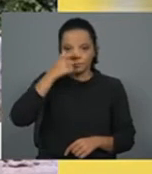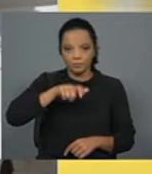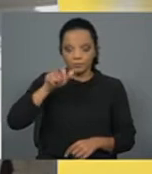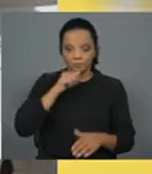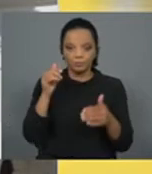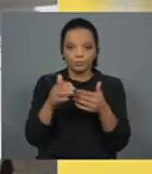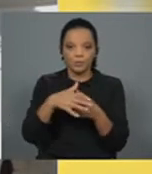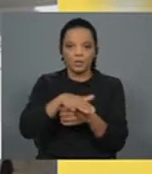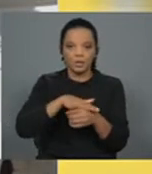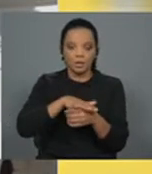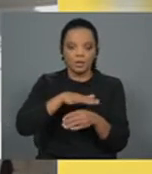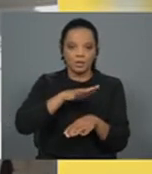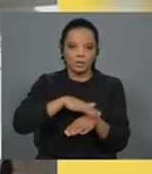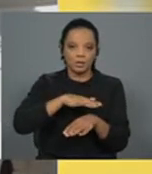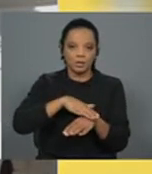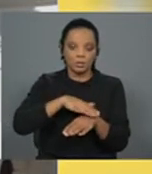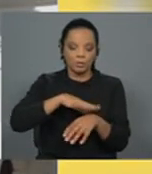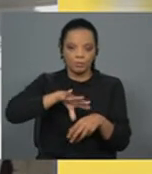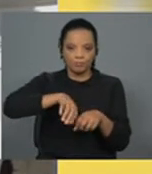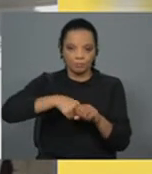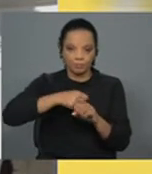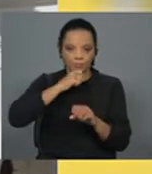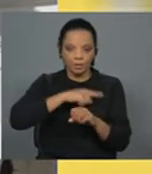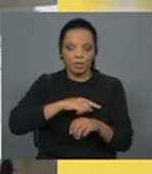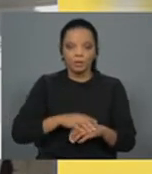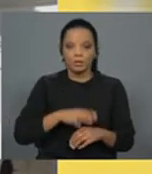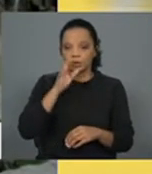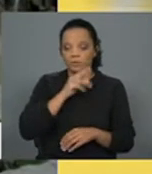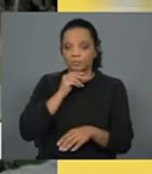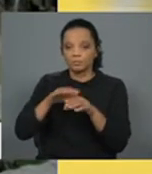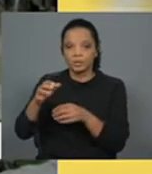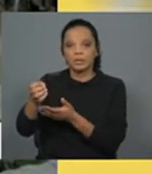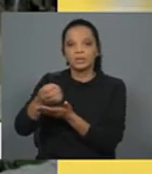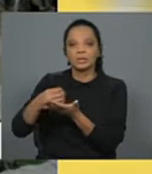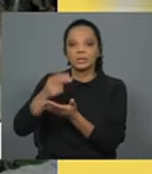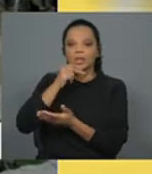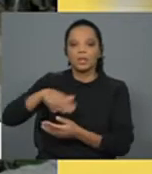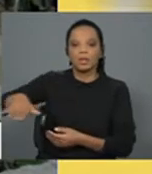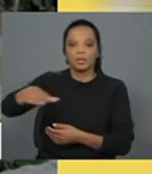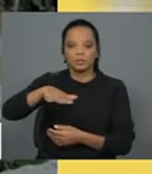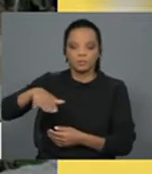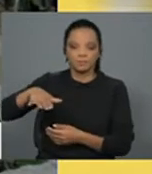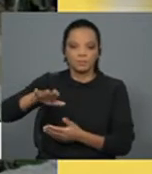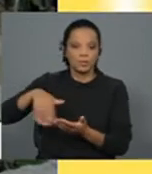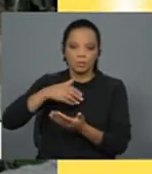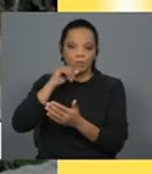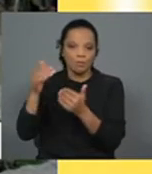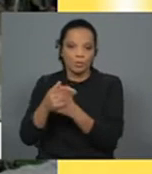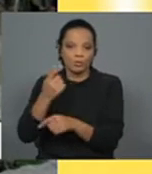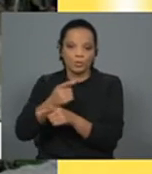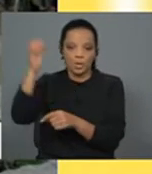sítio atingido, pode haver muitas vítimas, mas um sismo que atinge o deserto do Sahara não vai provocar vítimas, porque não está lá